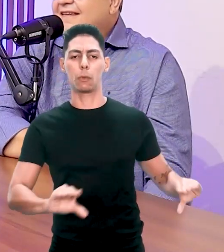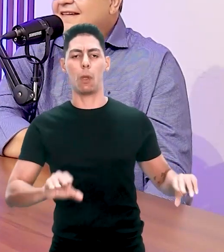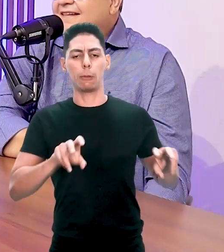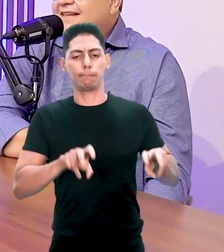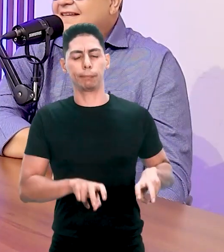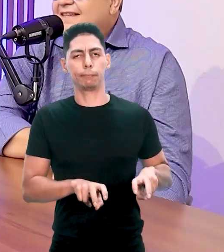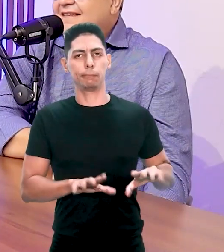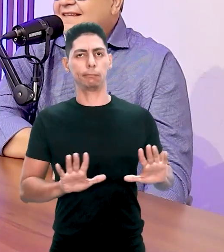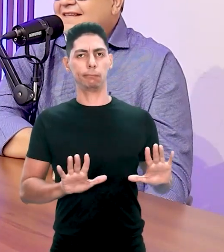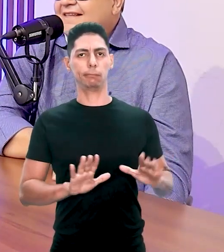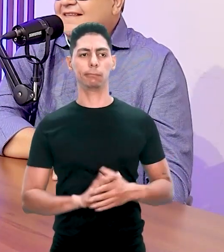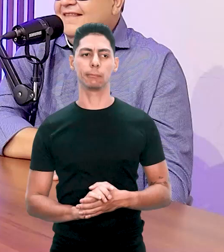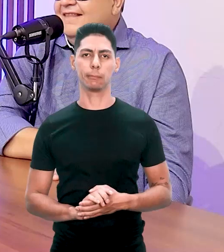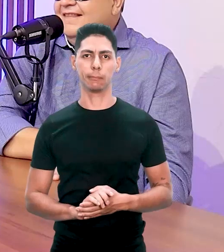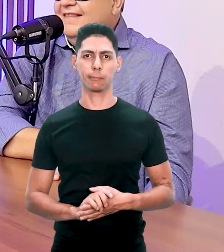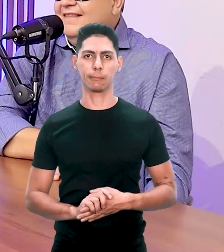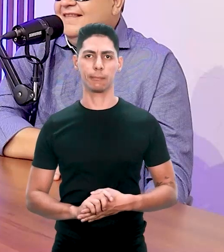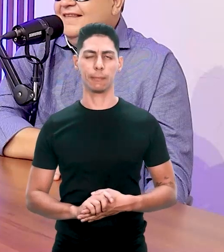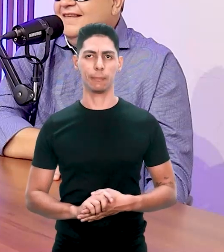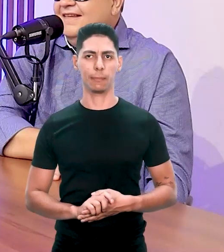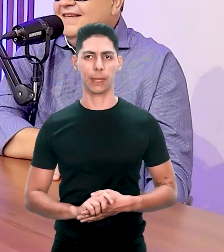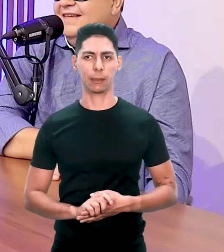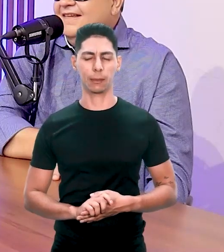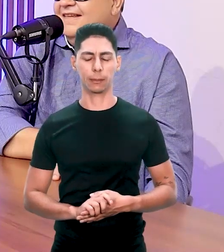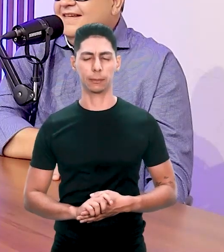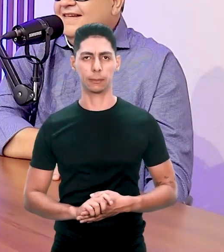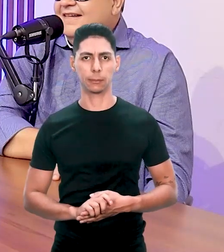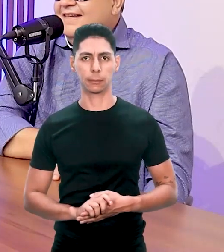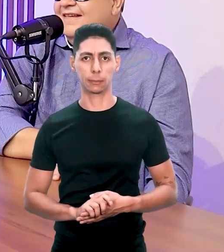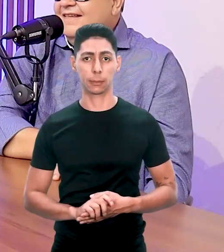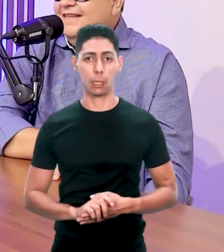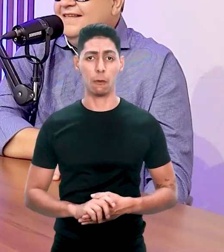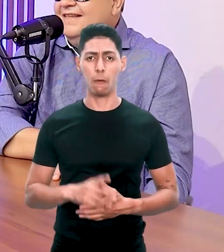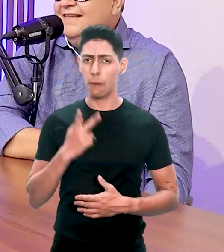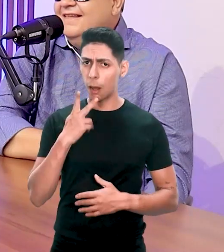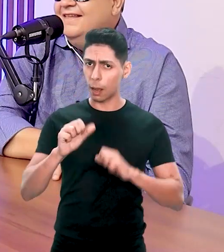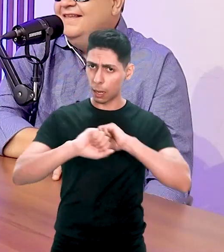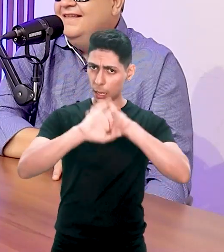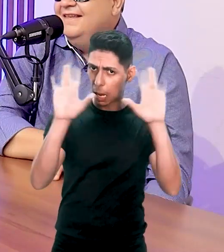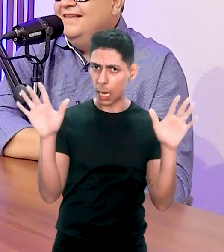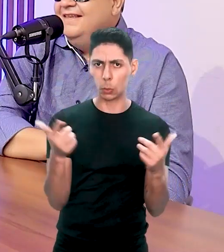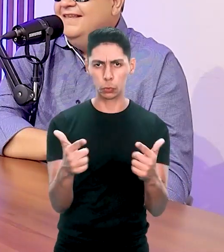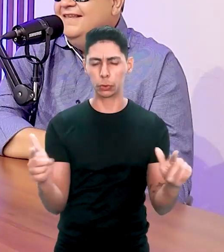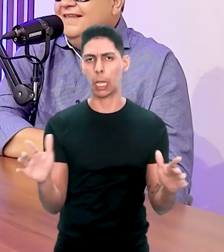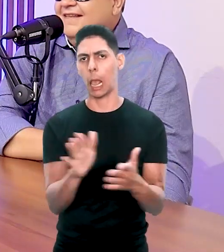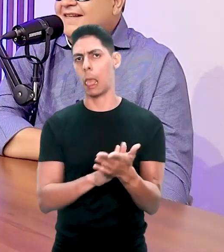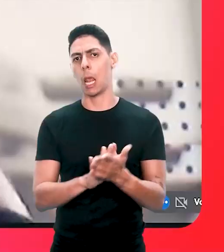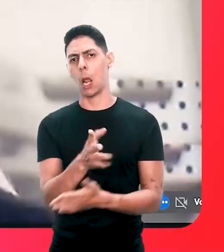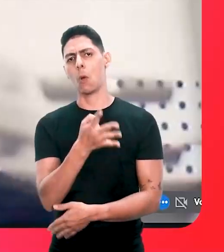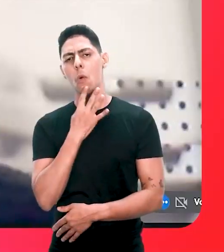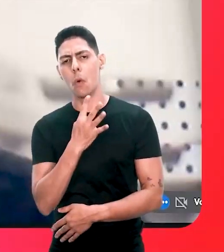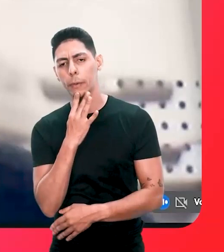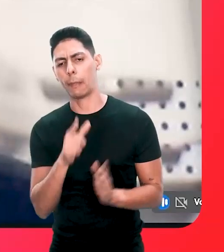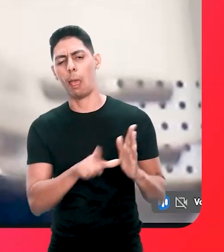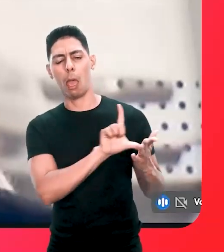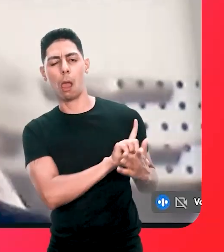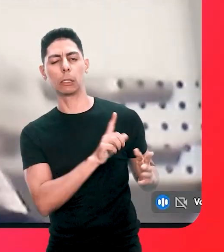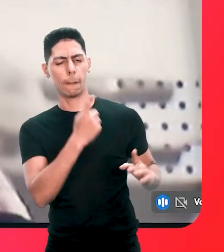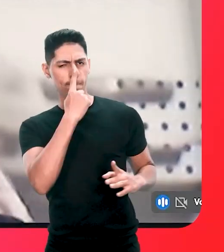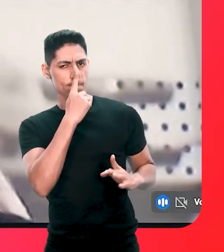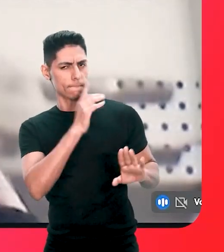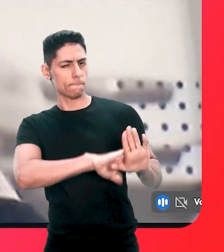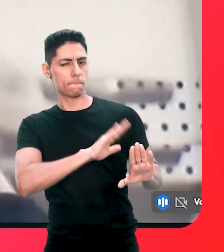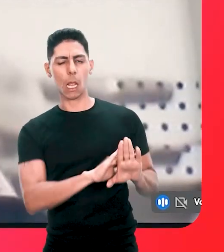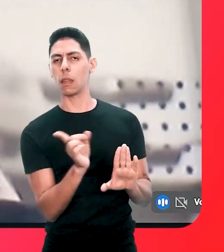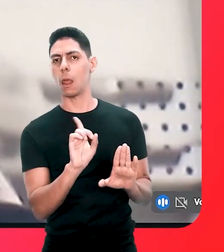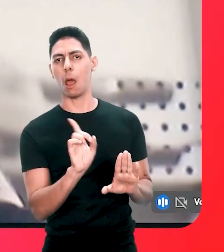né? Não era... vou falar bem claro, não tinha test drive, assim, muito negócio. Dormir na